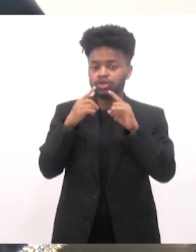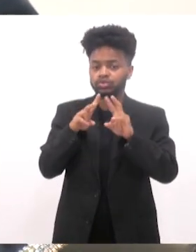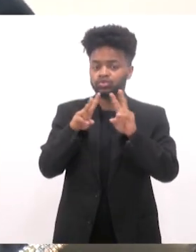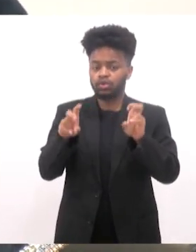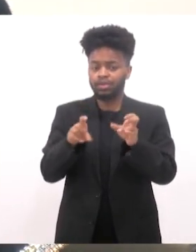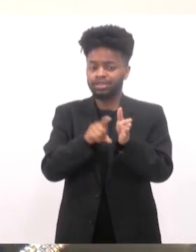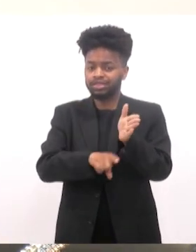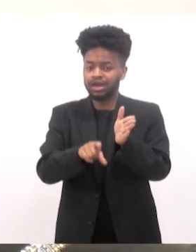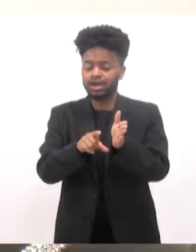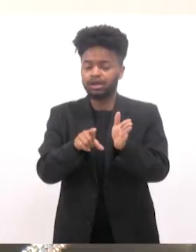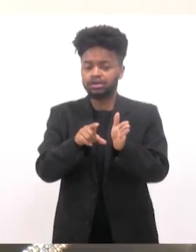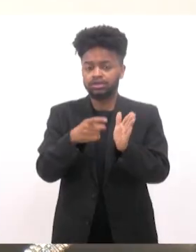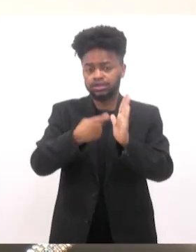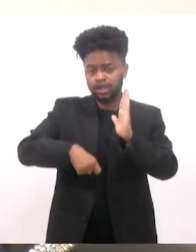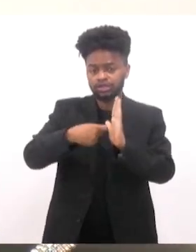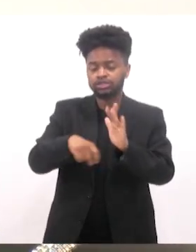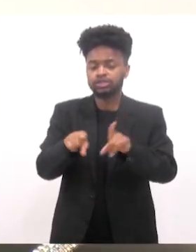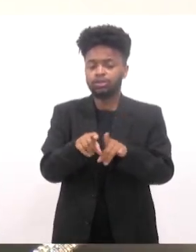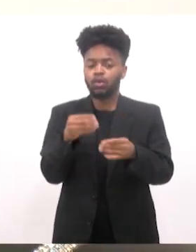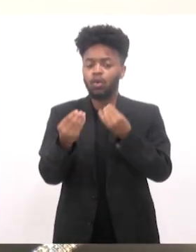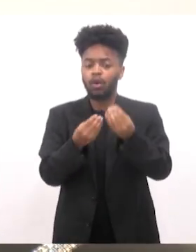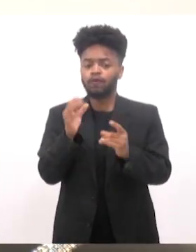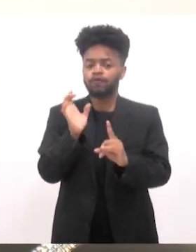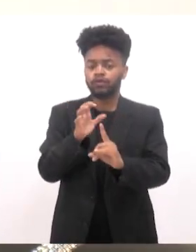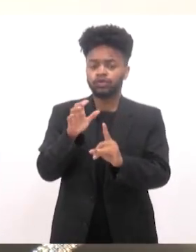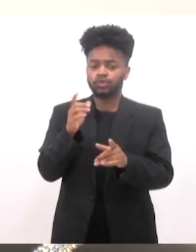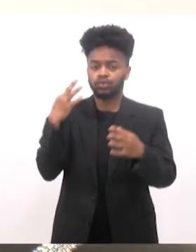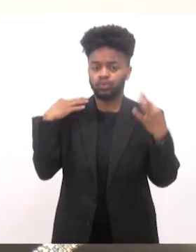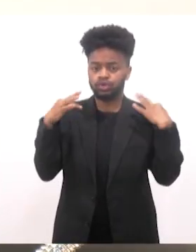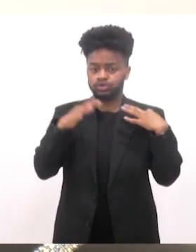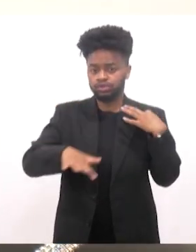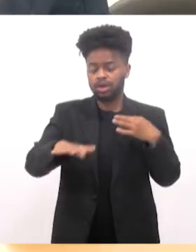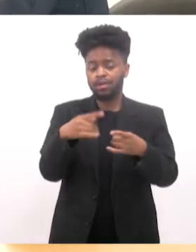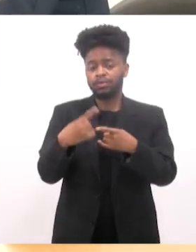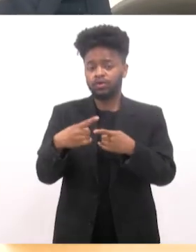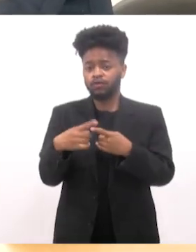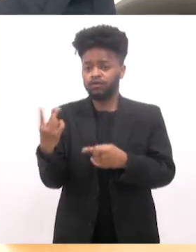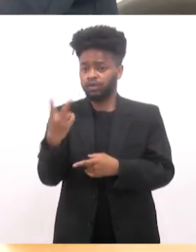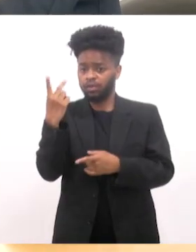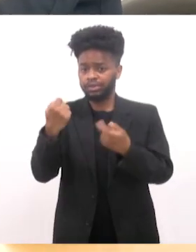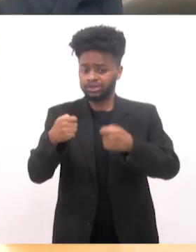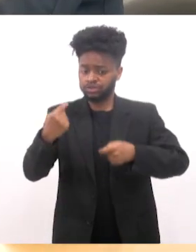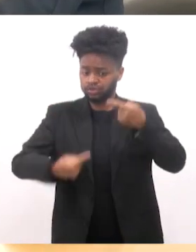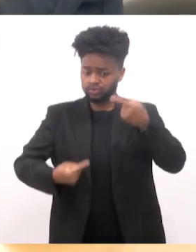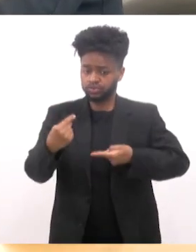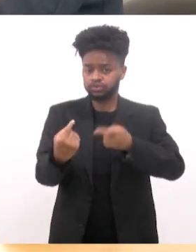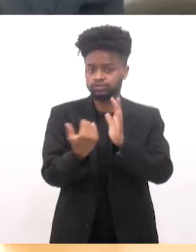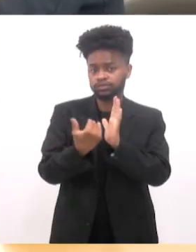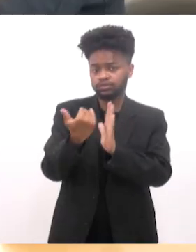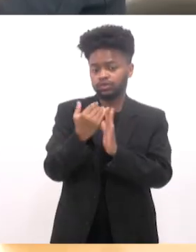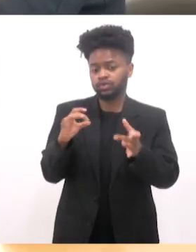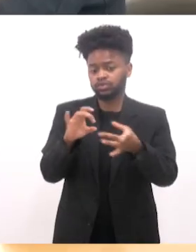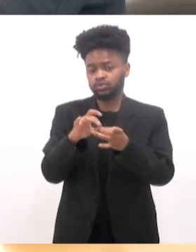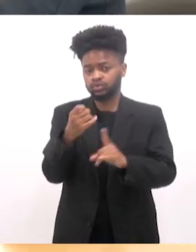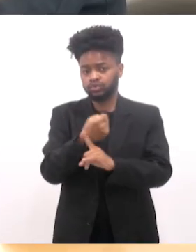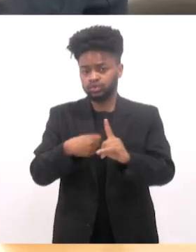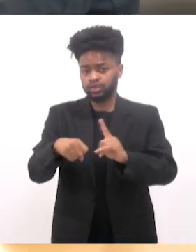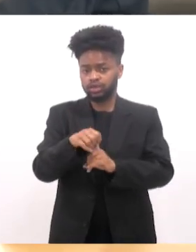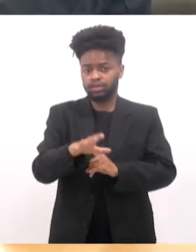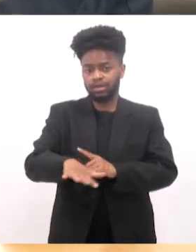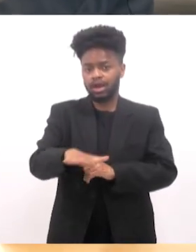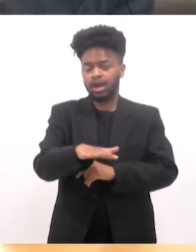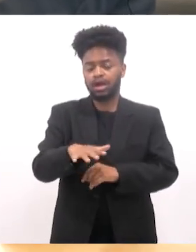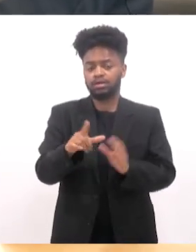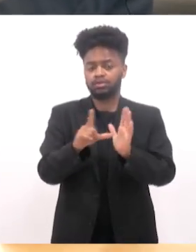os impactos sobre o turismo local. Ele disse que a cobrança deveria ter um amplo debate com a sociedade civil e o setor